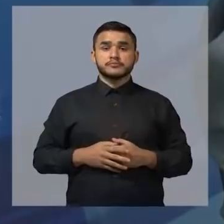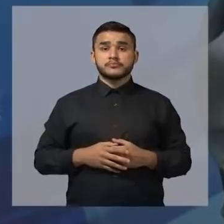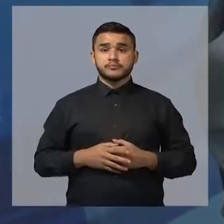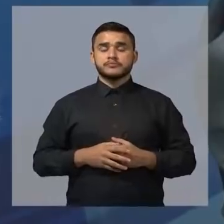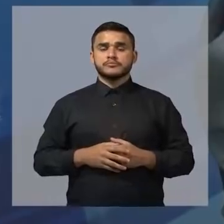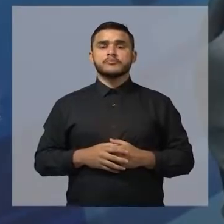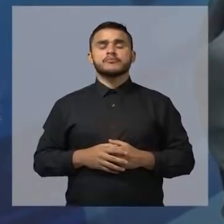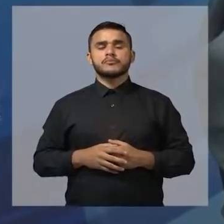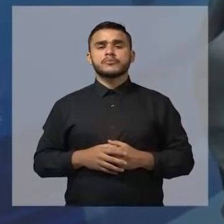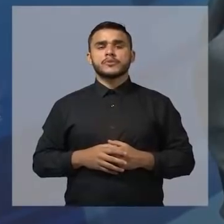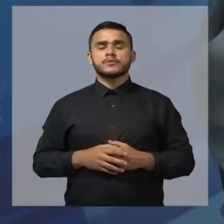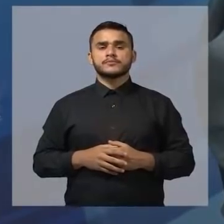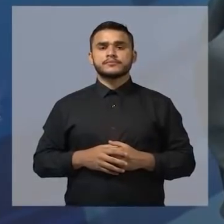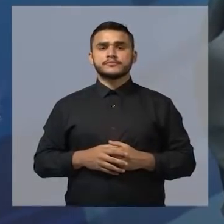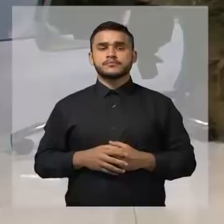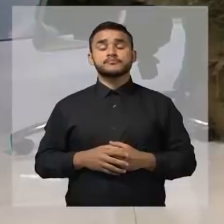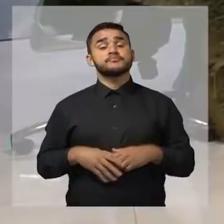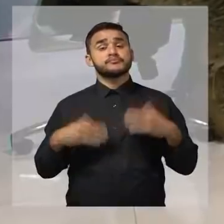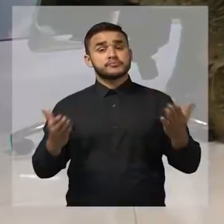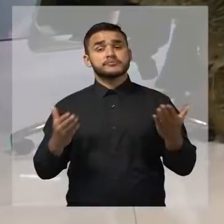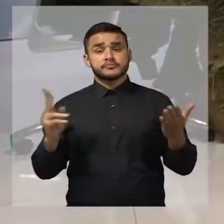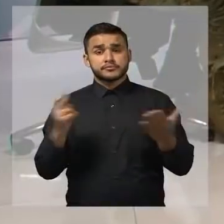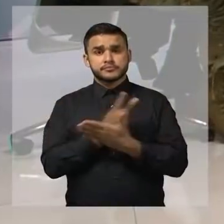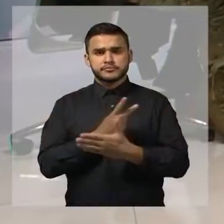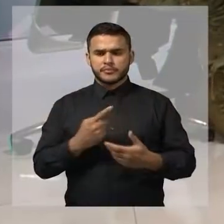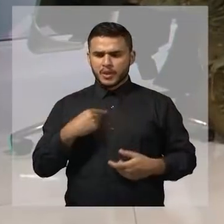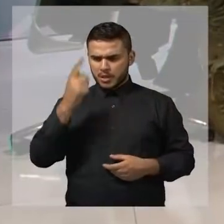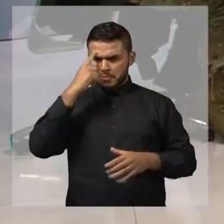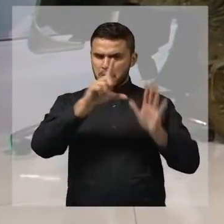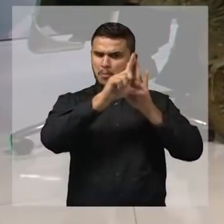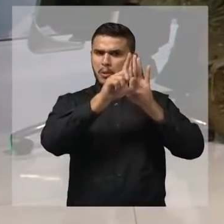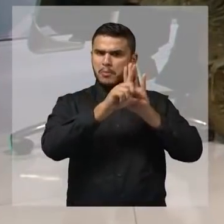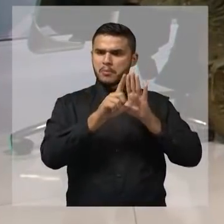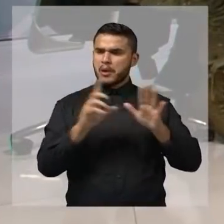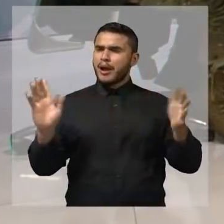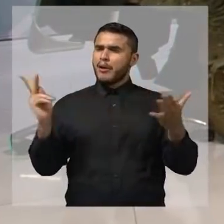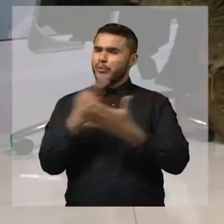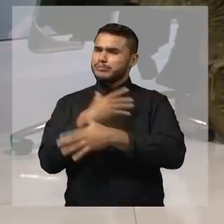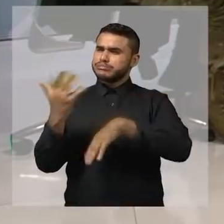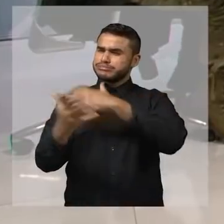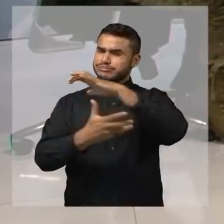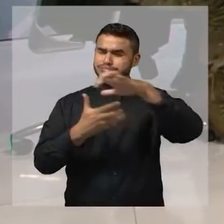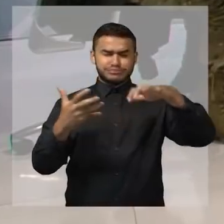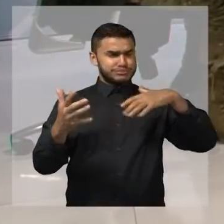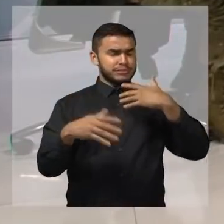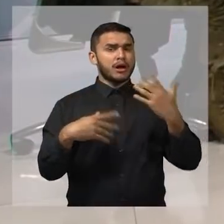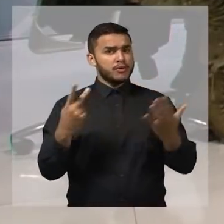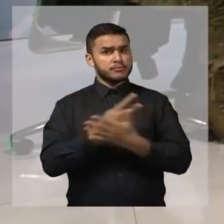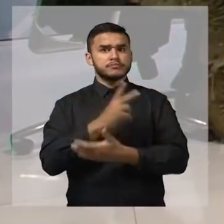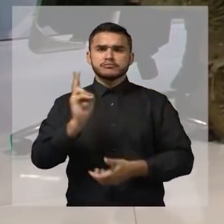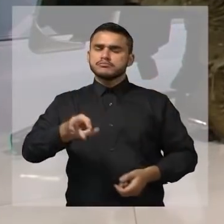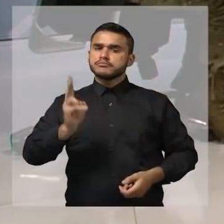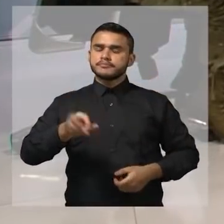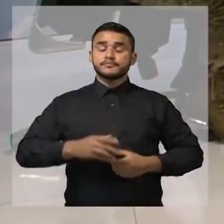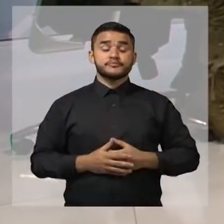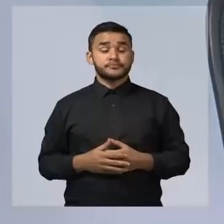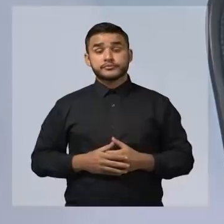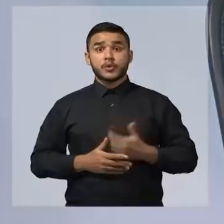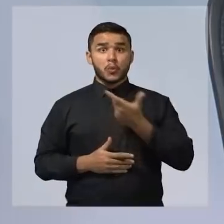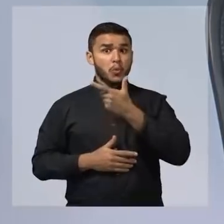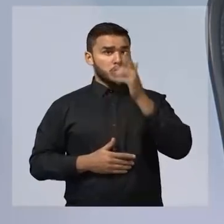Licurgo. E não foi suficiente para conter certa desordem. Então eles chamaram um cara que era muito